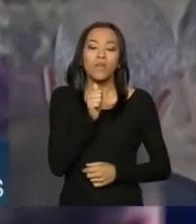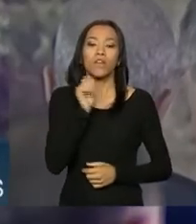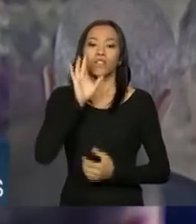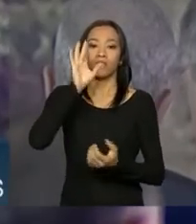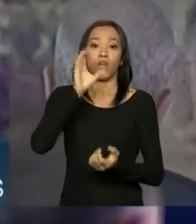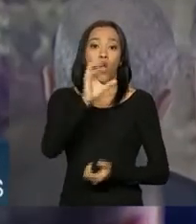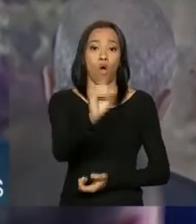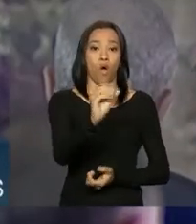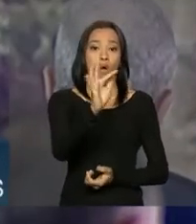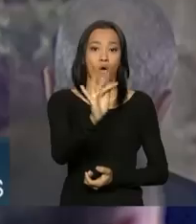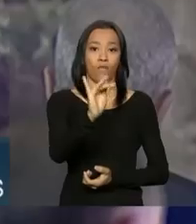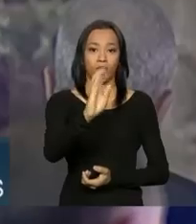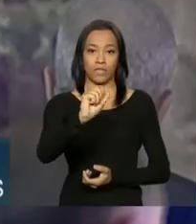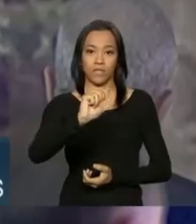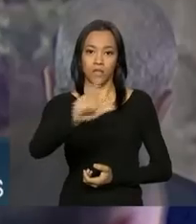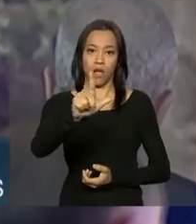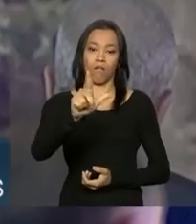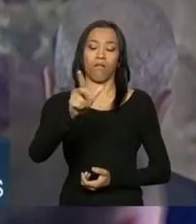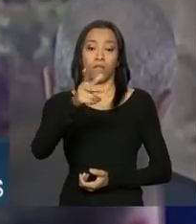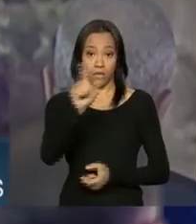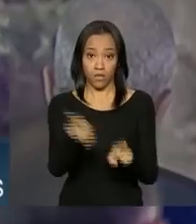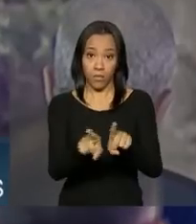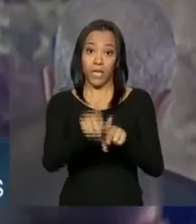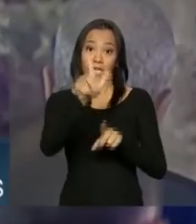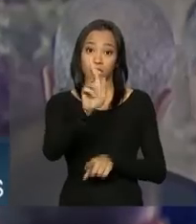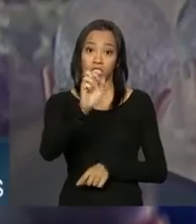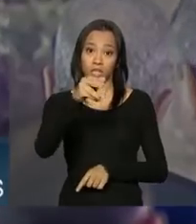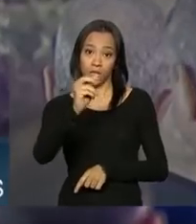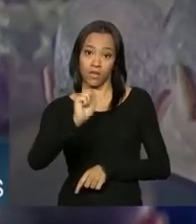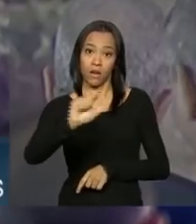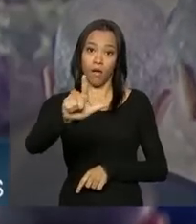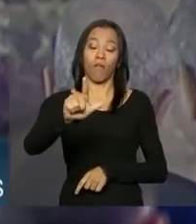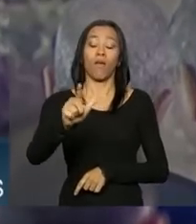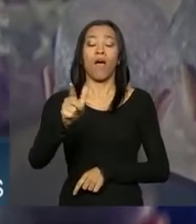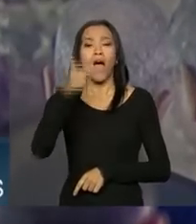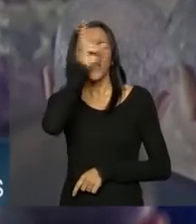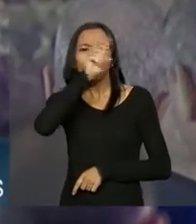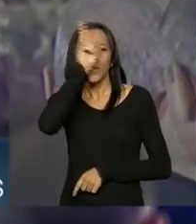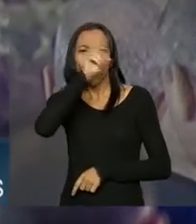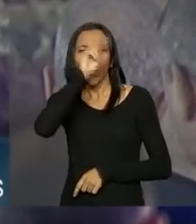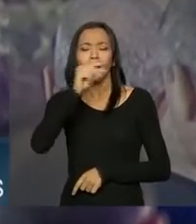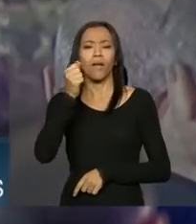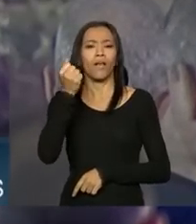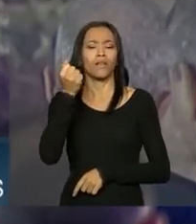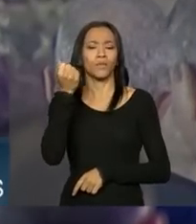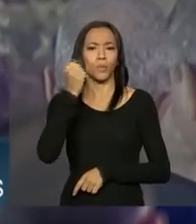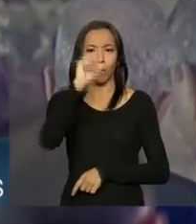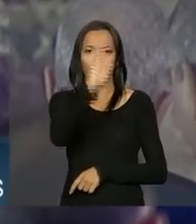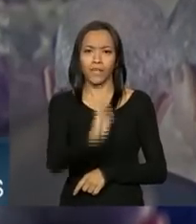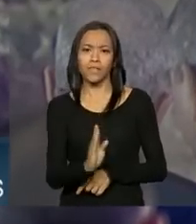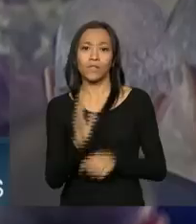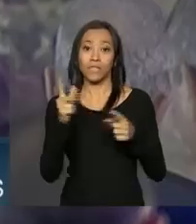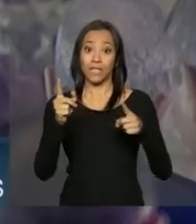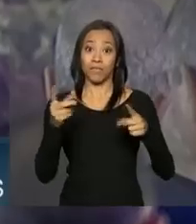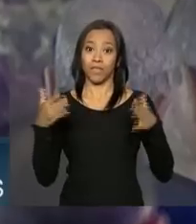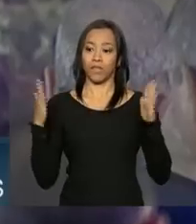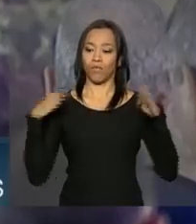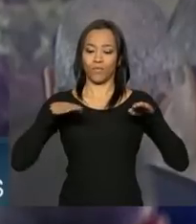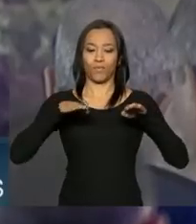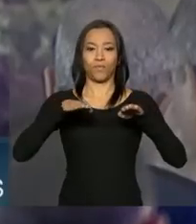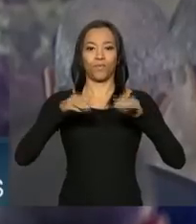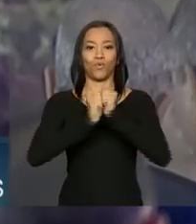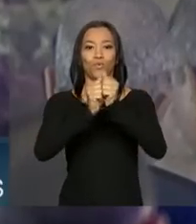a história de nosso país sempre se confundiu e confunde-se com a história das Forças